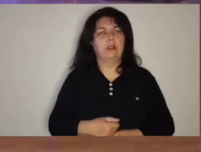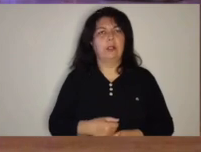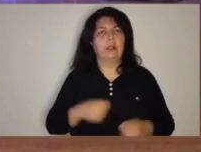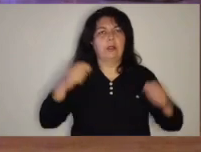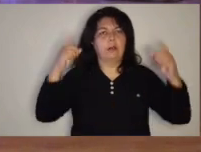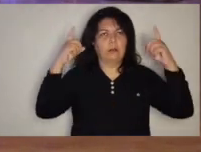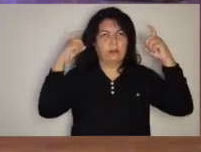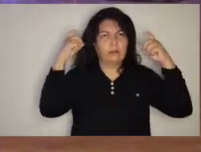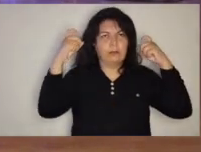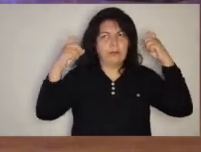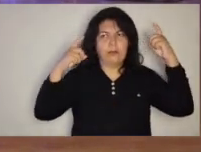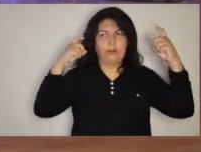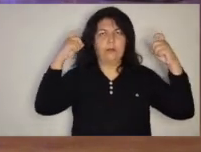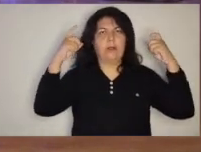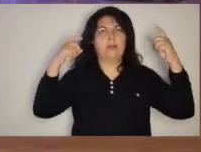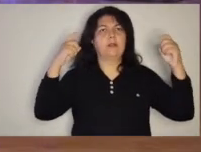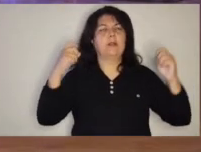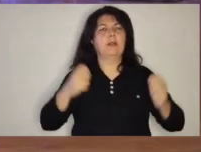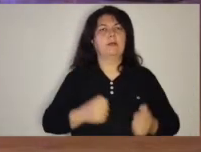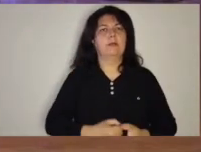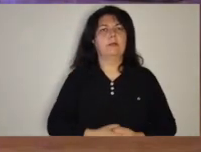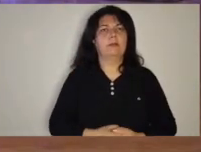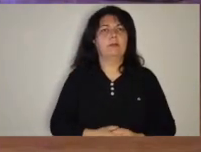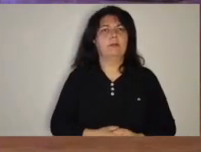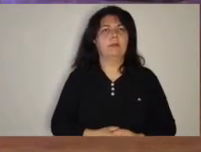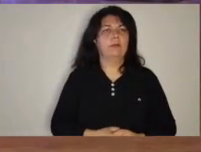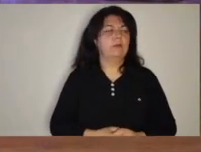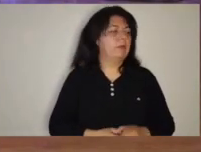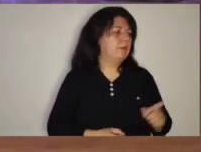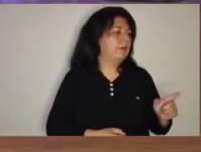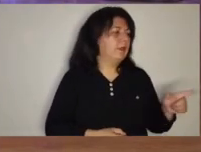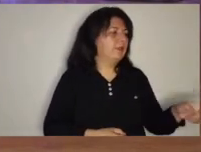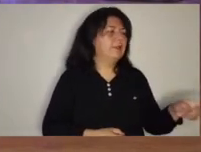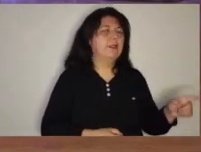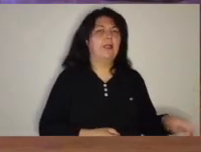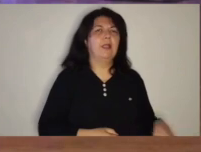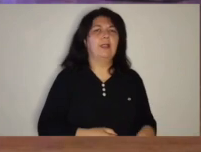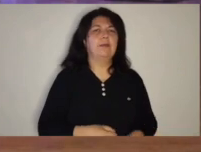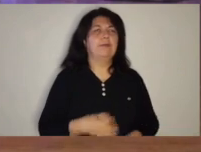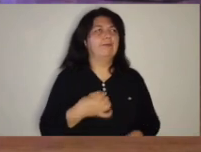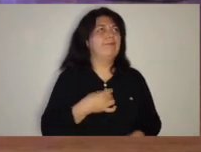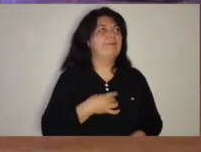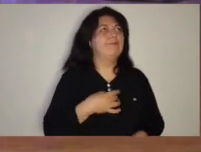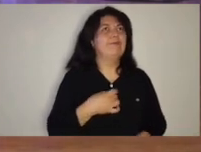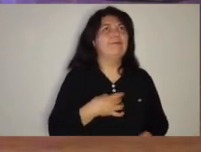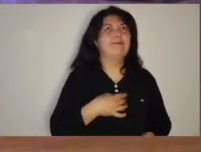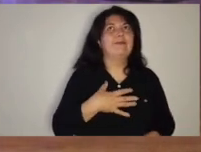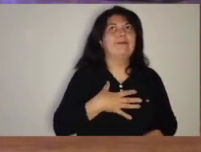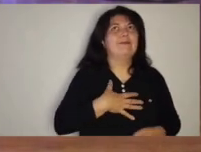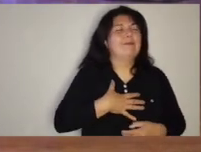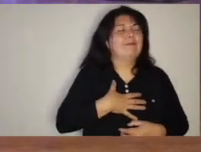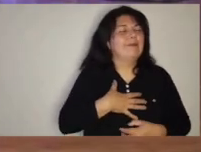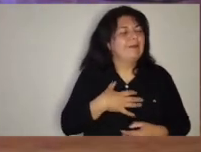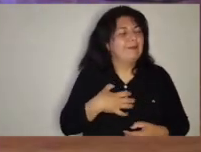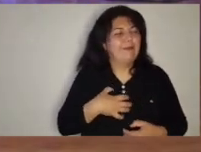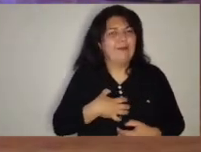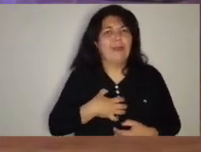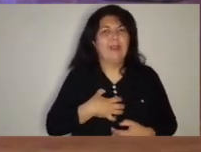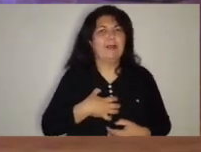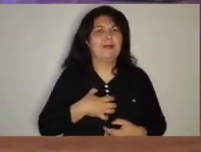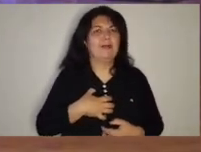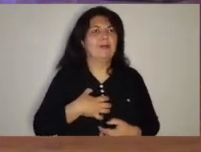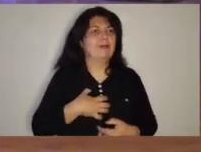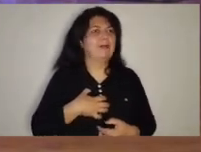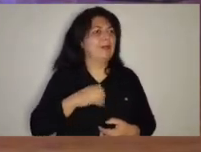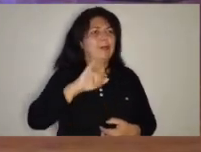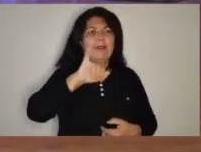Mas tem o quê? Bom ânimo. Irmãos, Abinadab talvez estava com tanto medo que